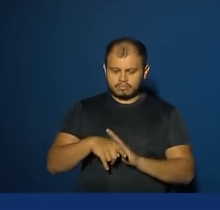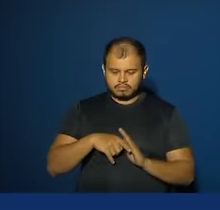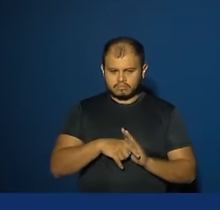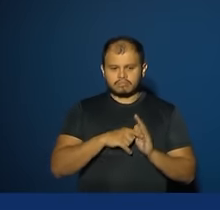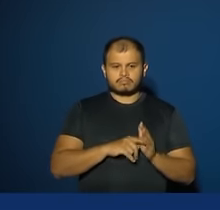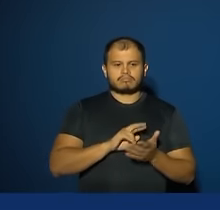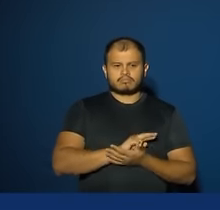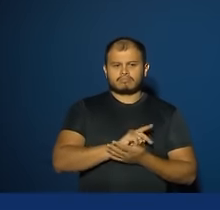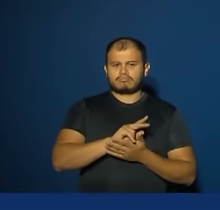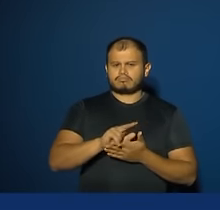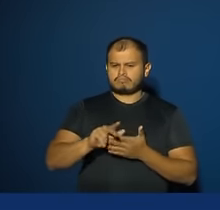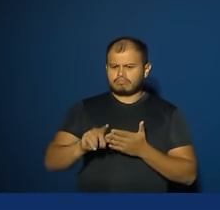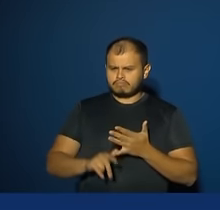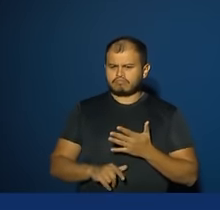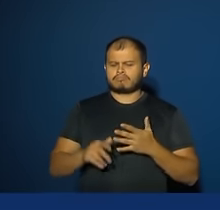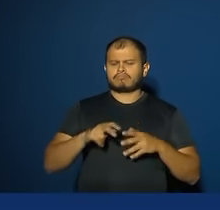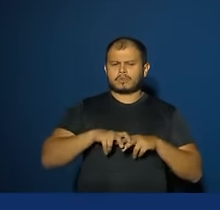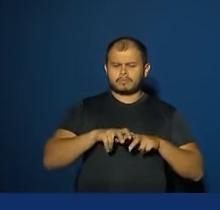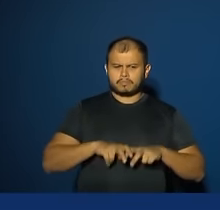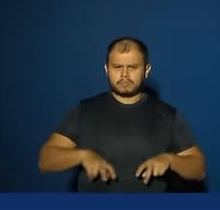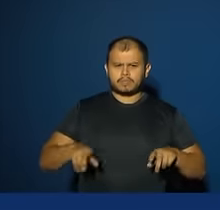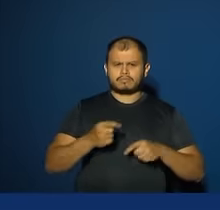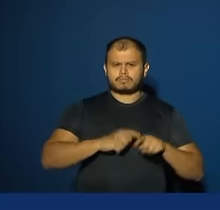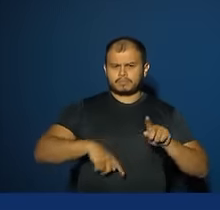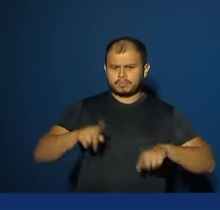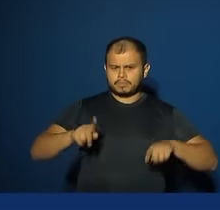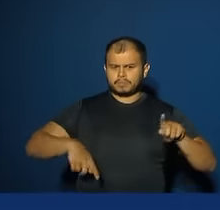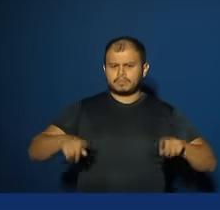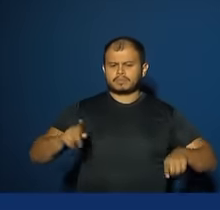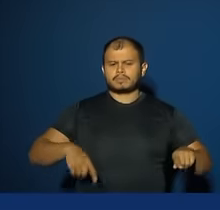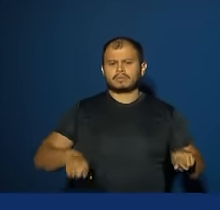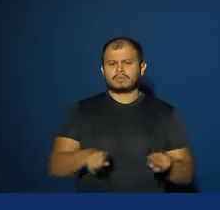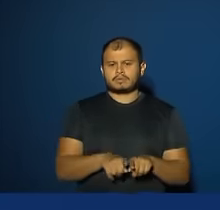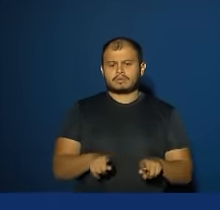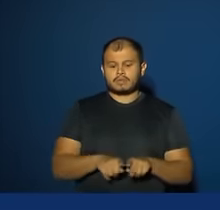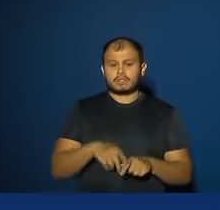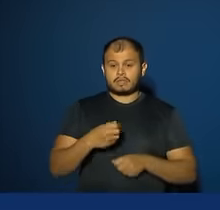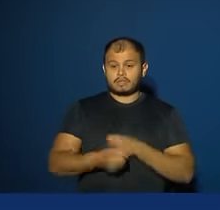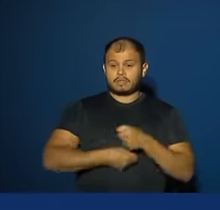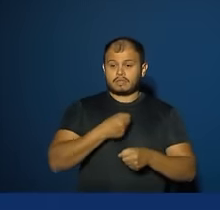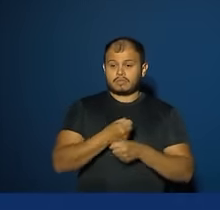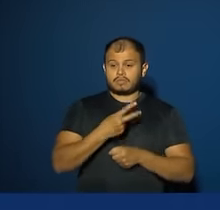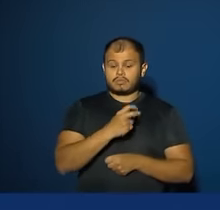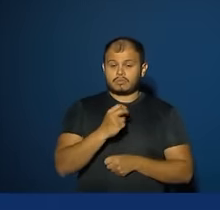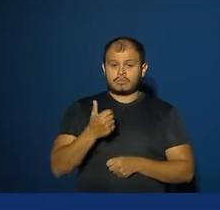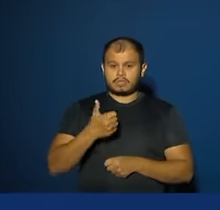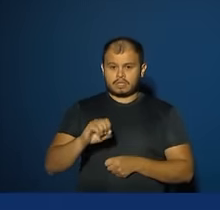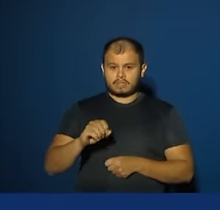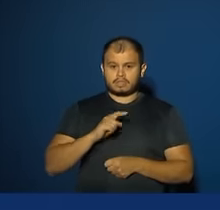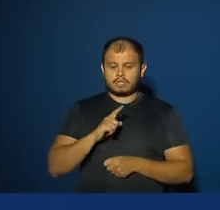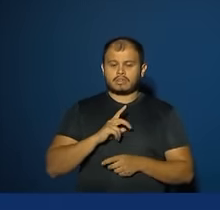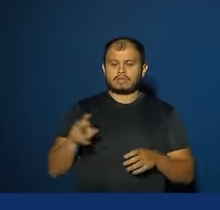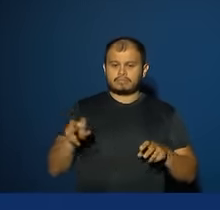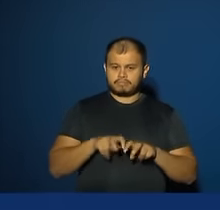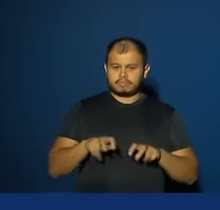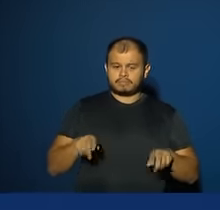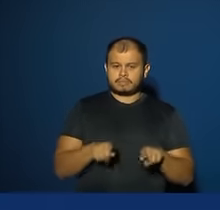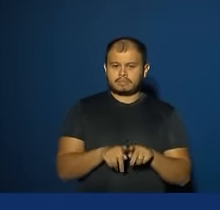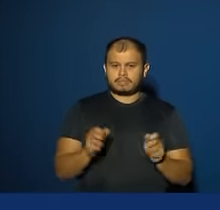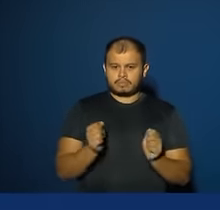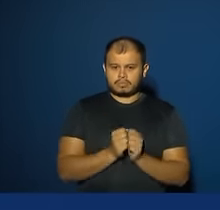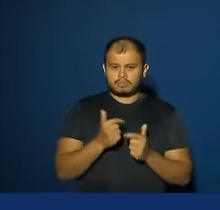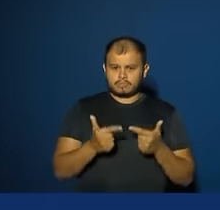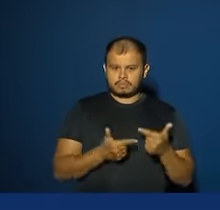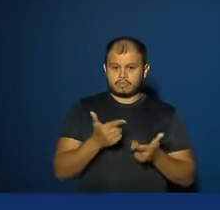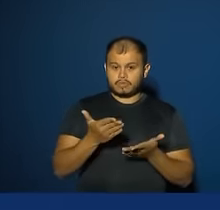side, foi da mesa proprietária de renda variável do banco e, desde 2010, está na Asset, no nosso Asset. E